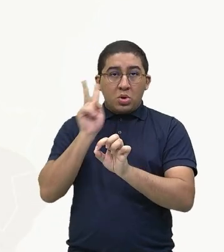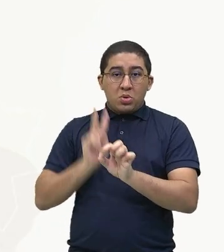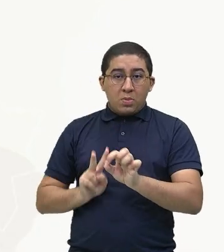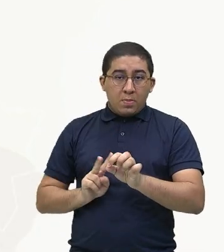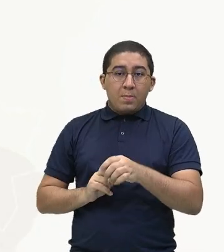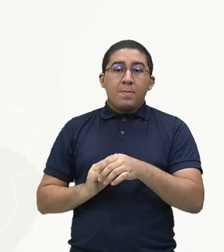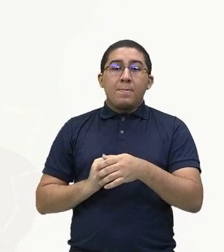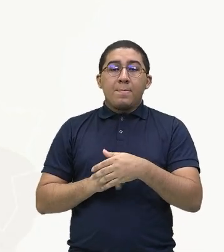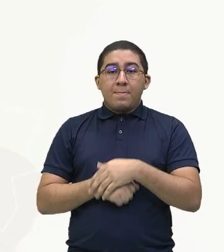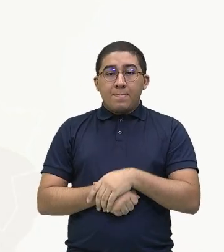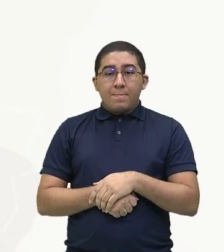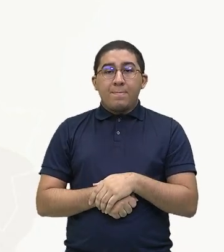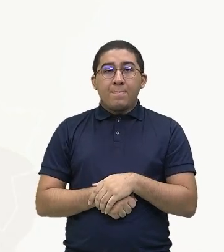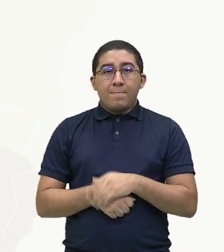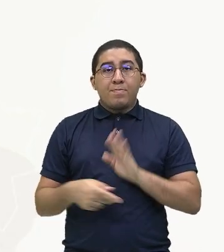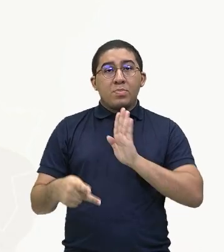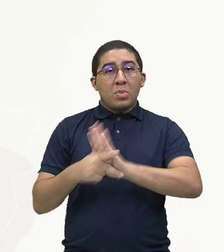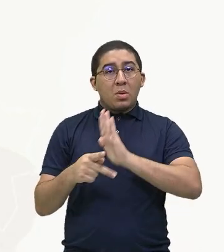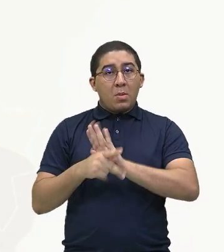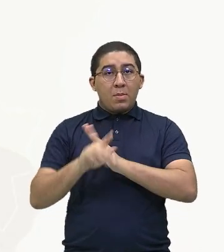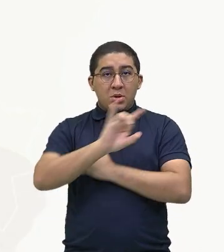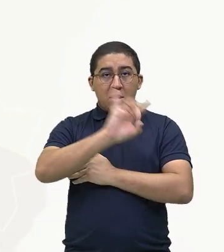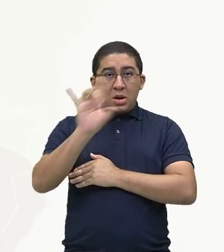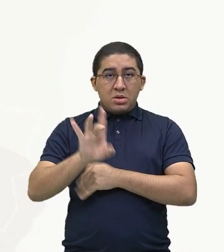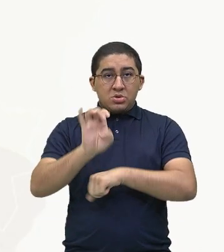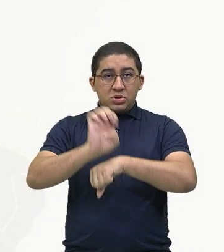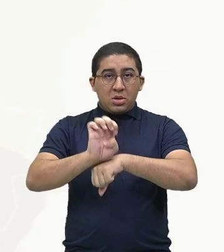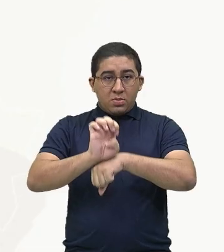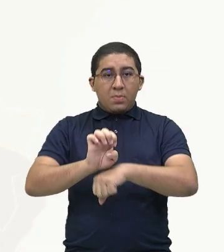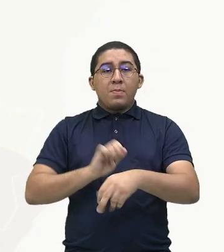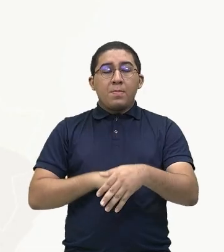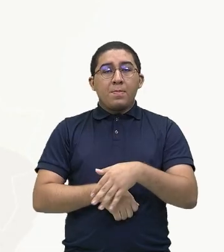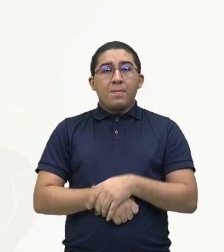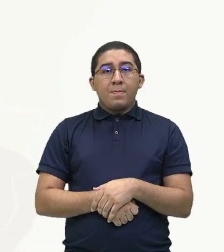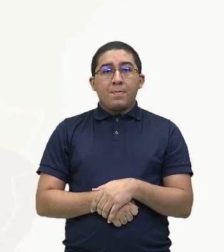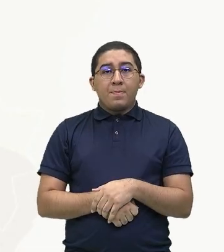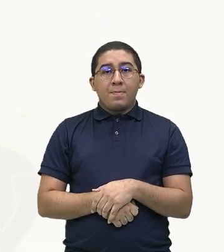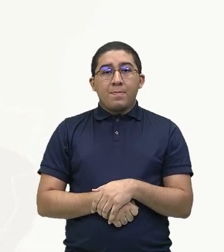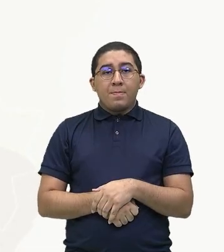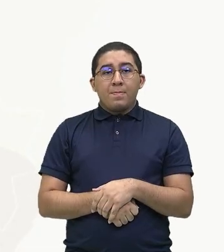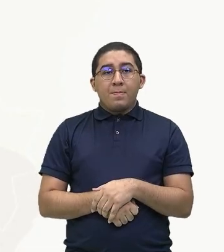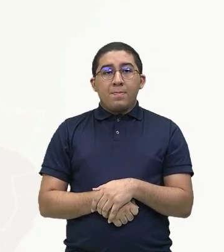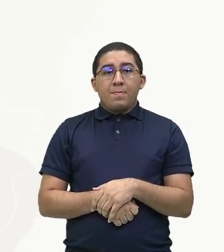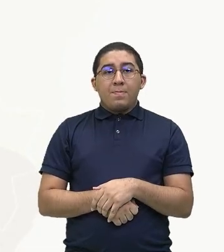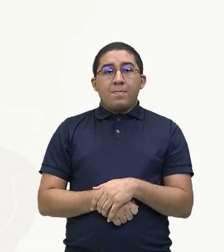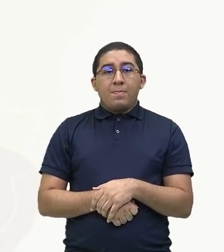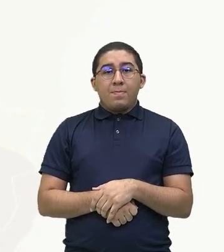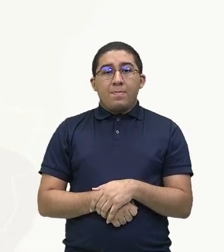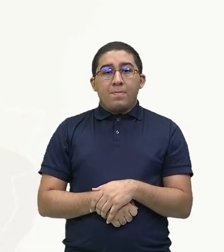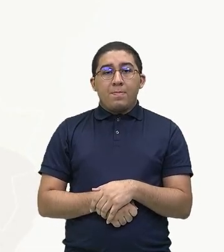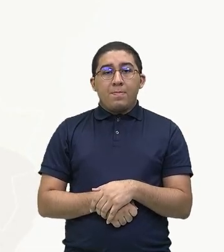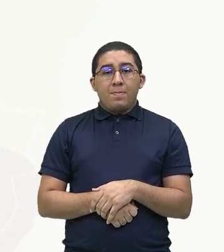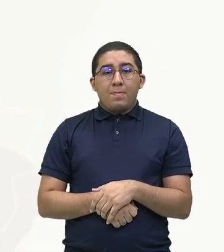né, aí bem específicas de cada um desses estados. Vamos agora à